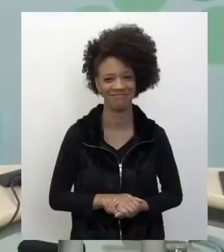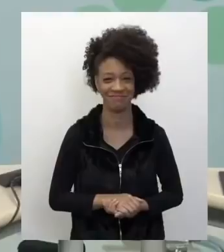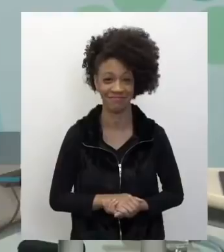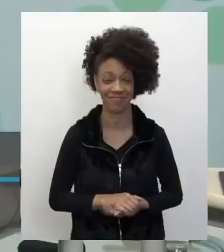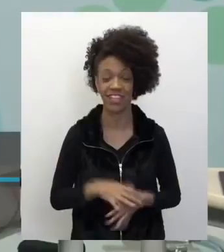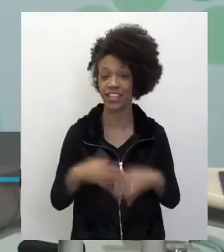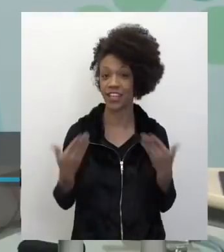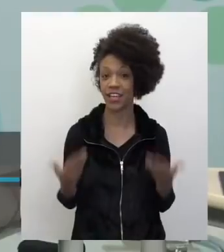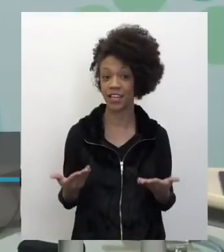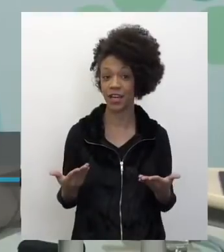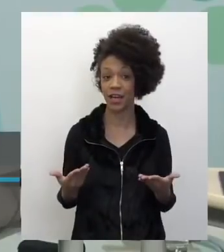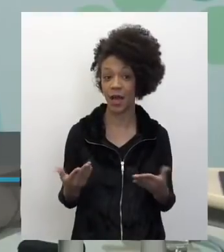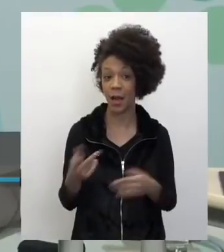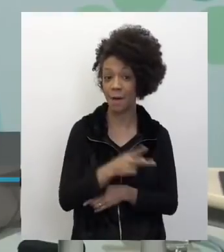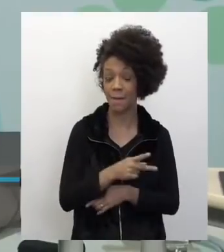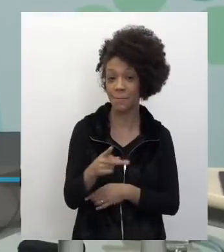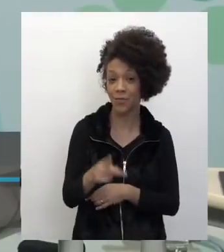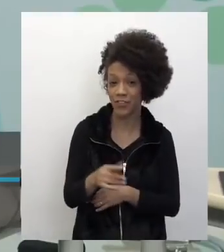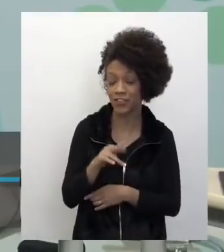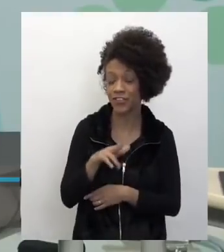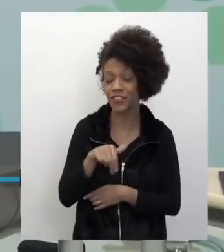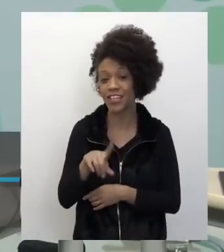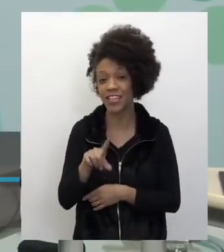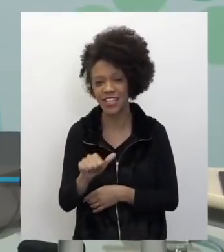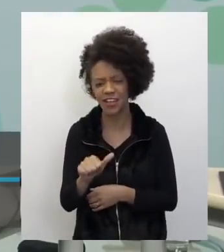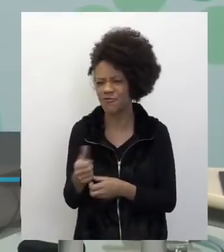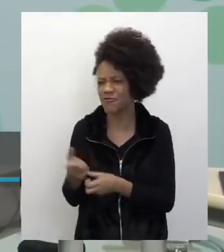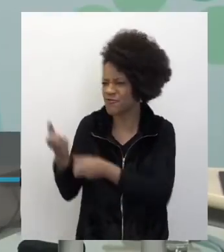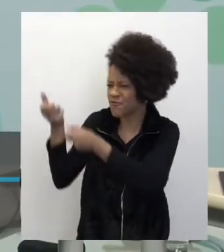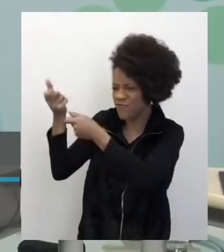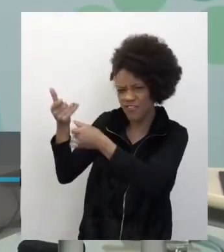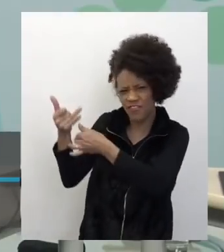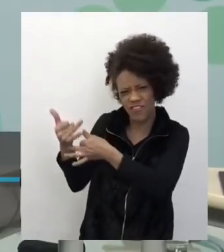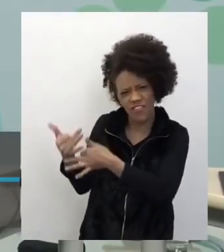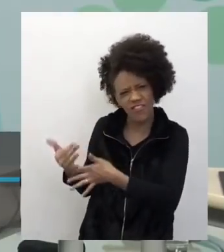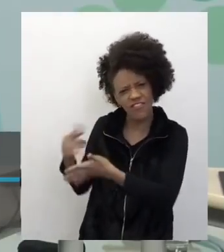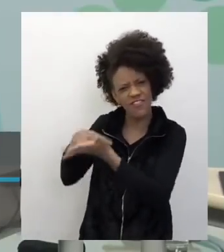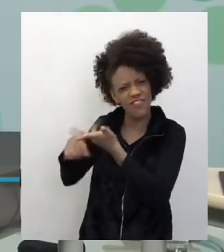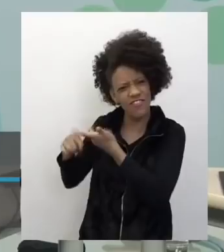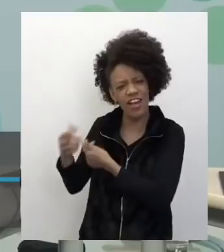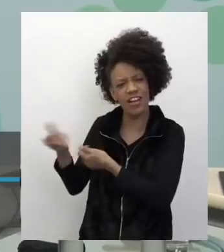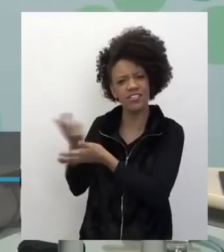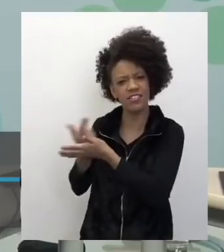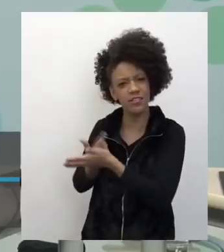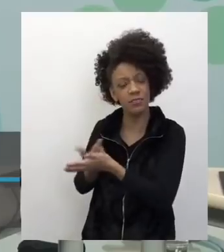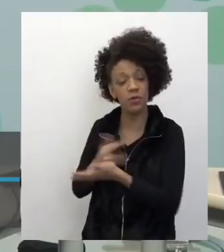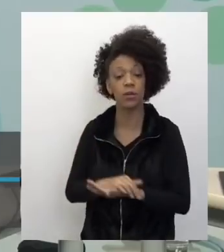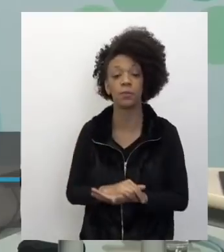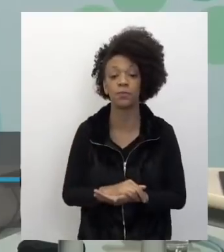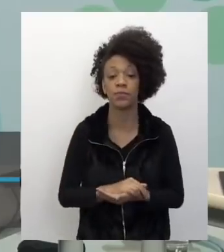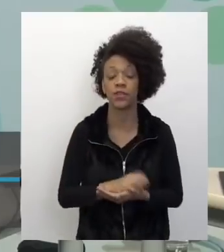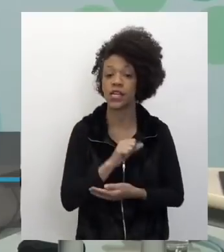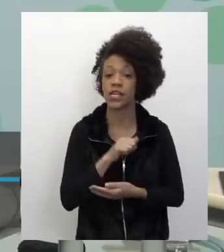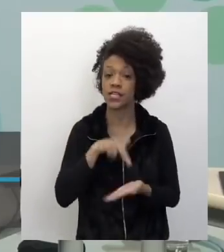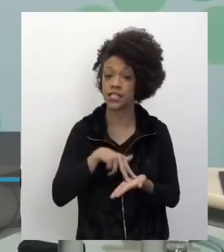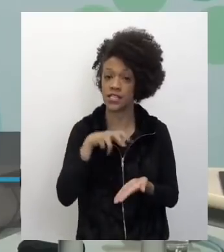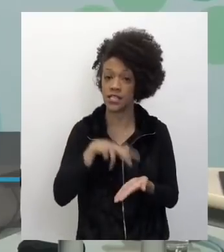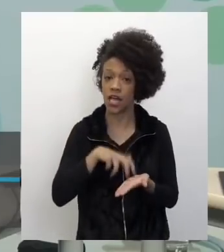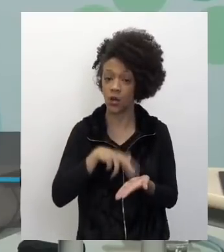Olha só, professora Fernanda, bastante interação aqui. O Miguel cita os saltos, as